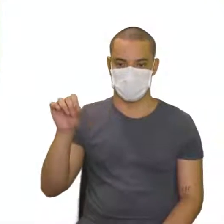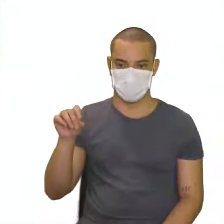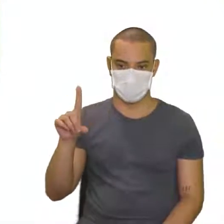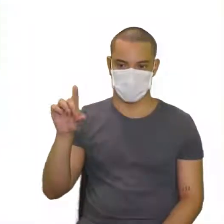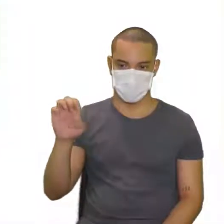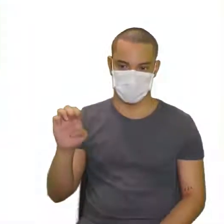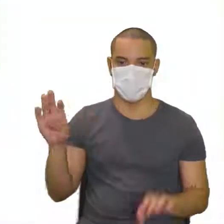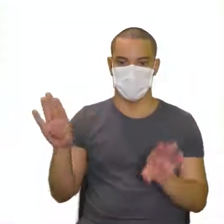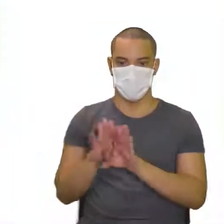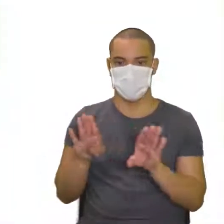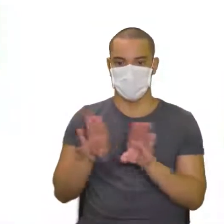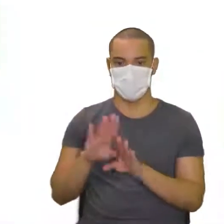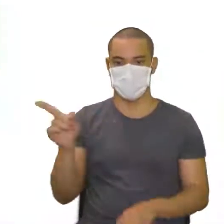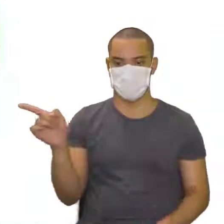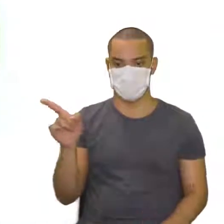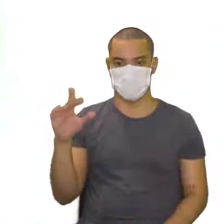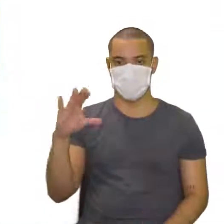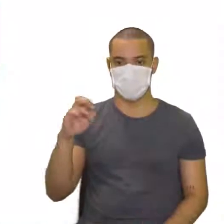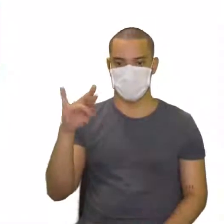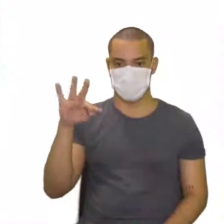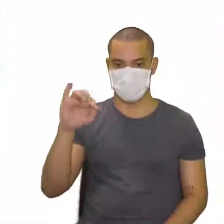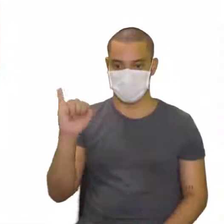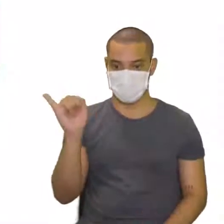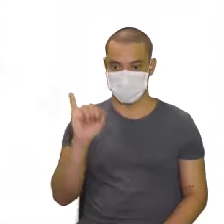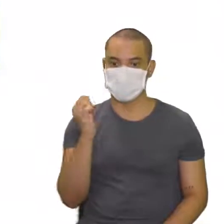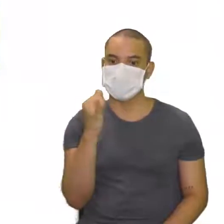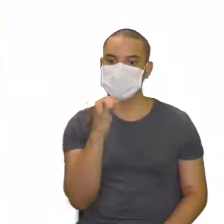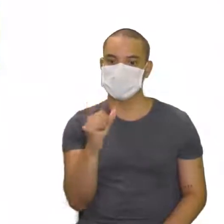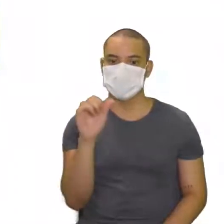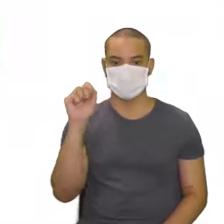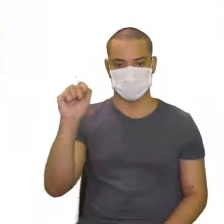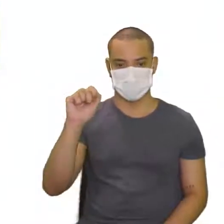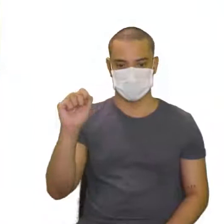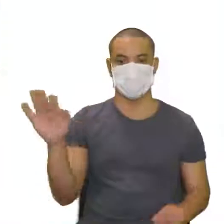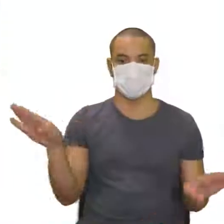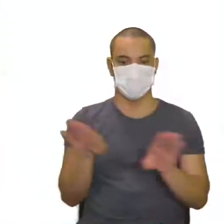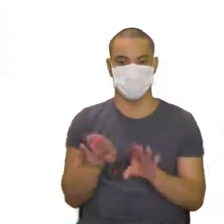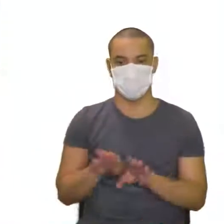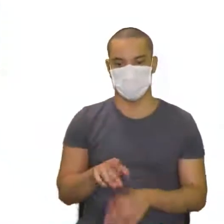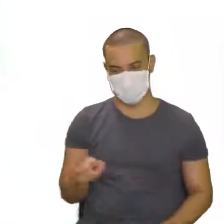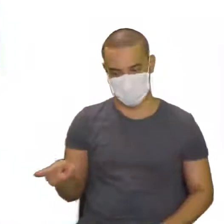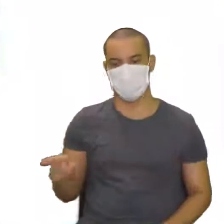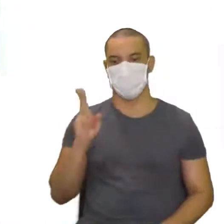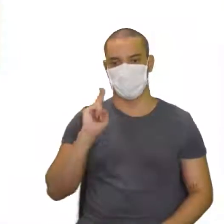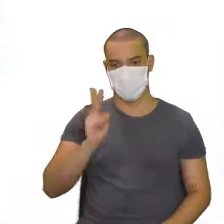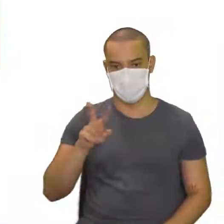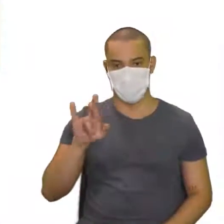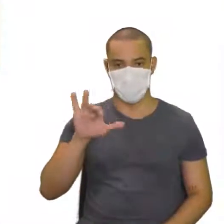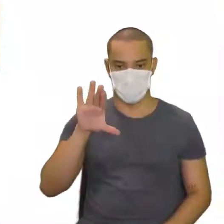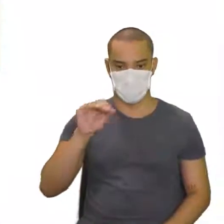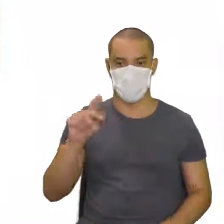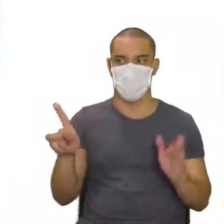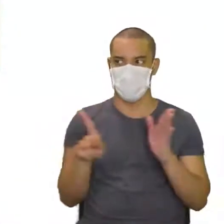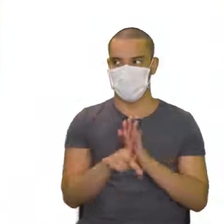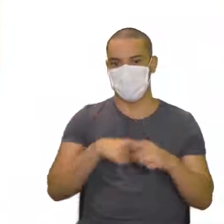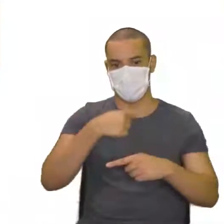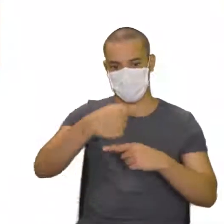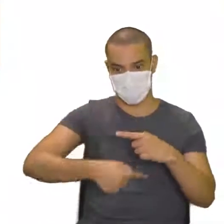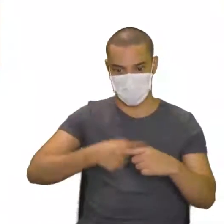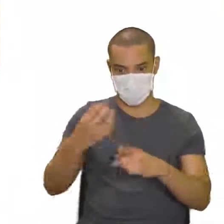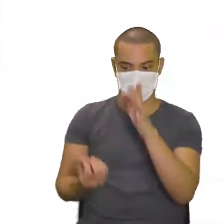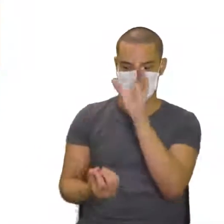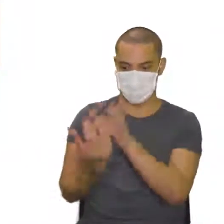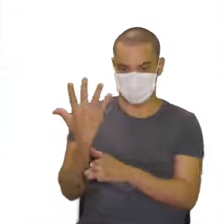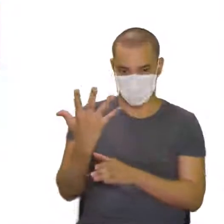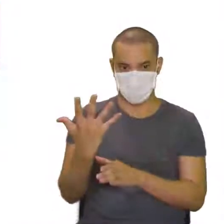Corrente, como sempre, né? E aqui vai ser o raio da espira, ok? Que está sendo formado